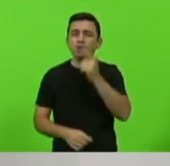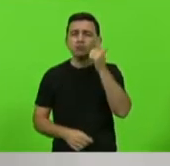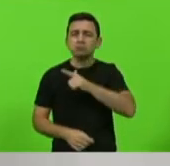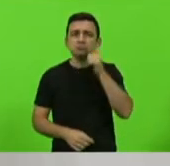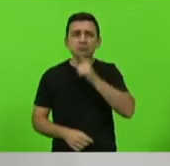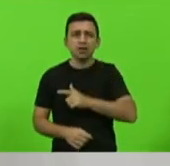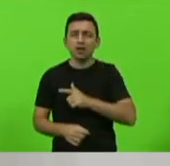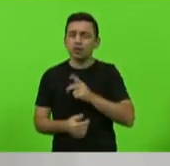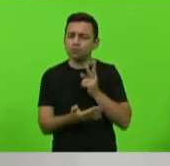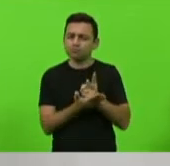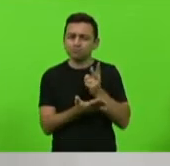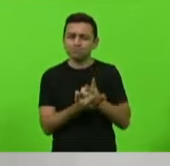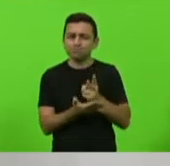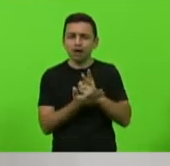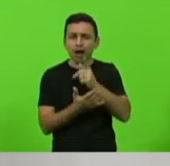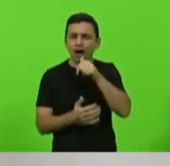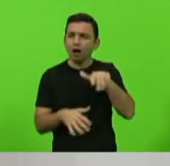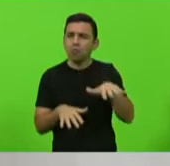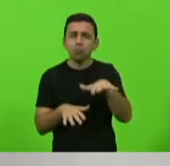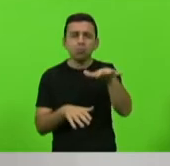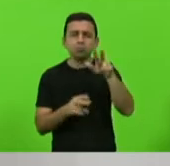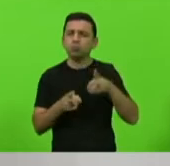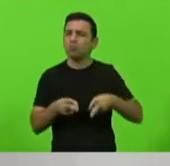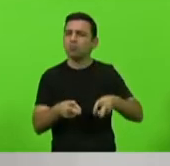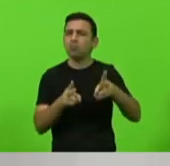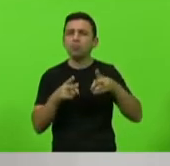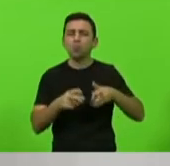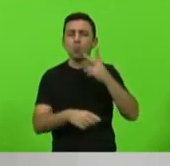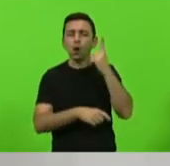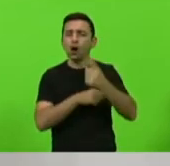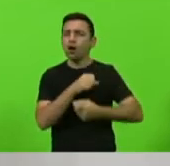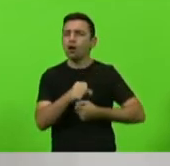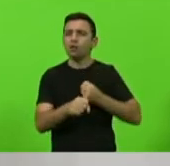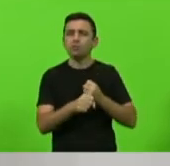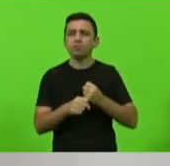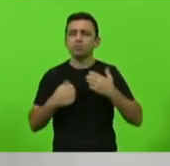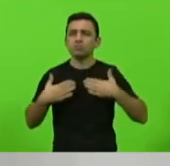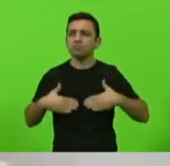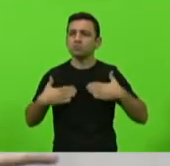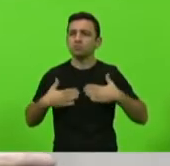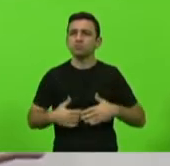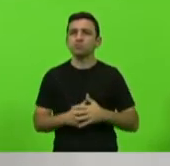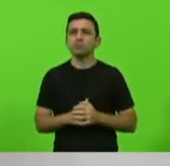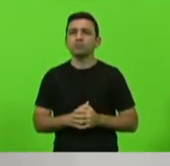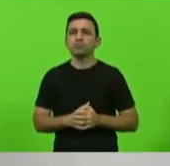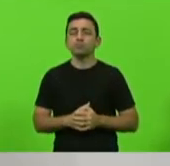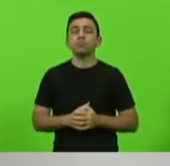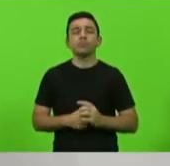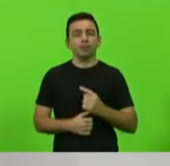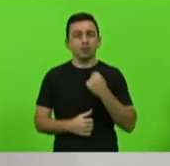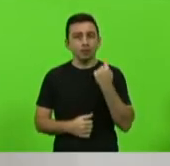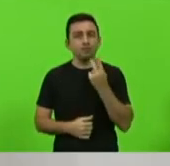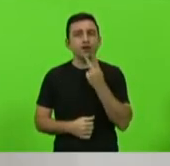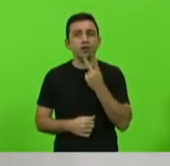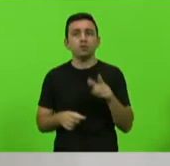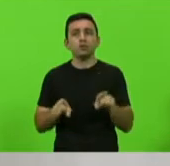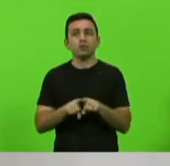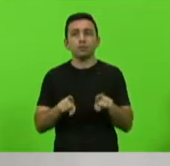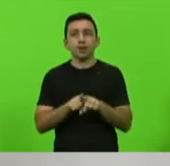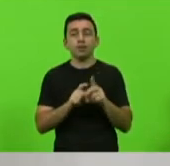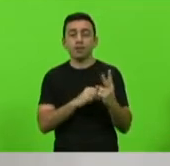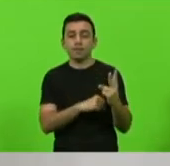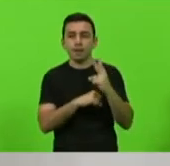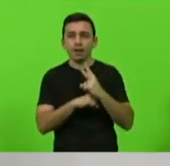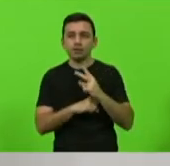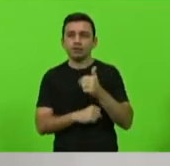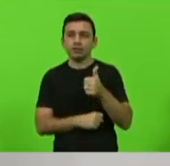para a sua agricultura para o ano todo. Então, falamos daquele empréstimo de